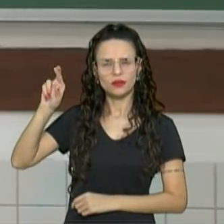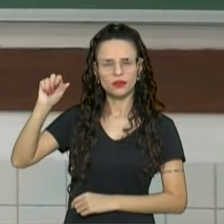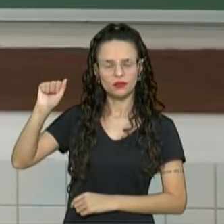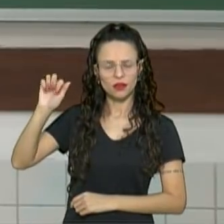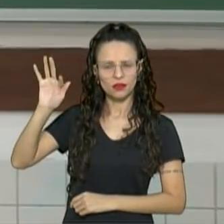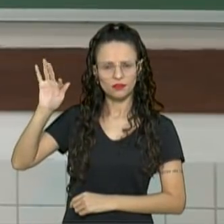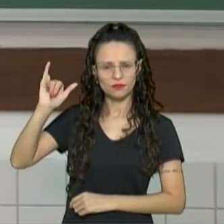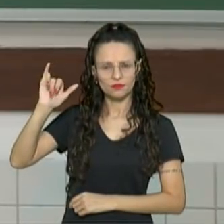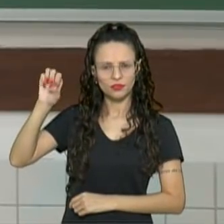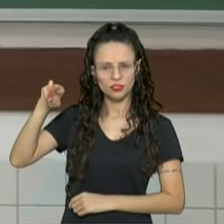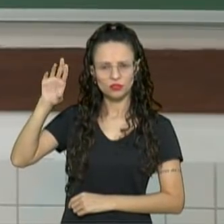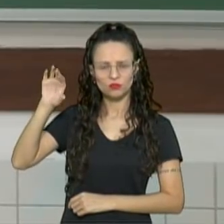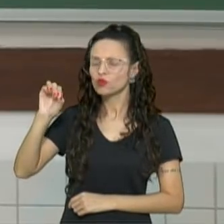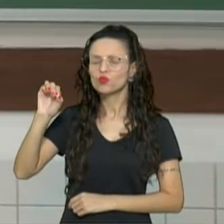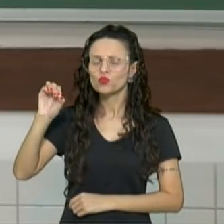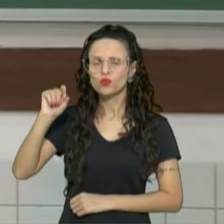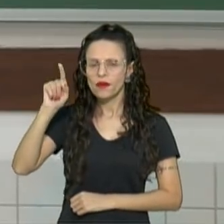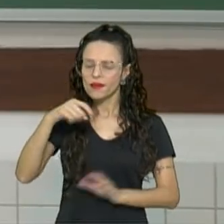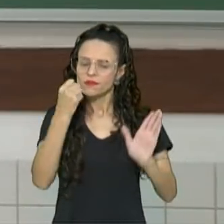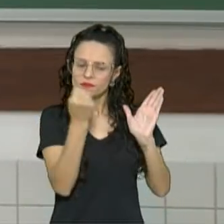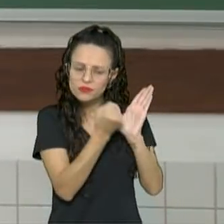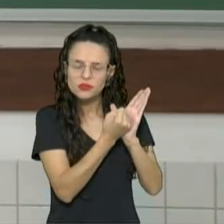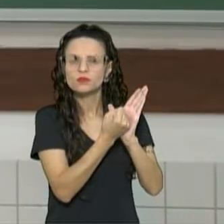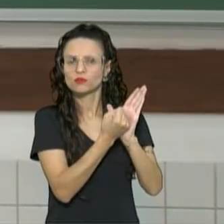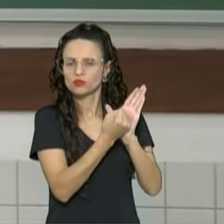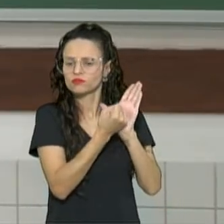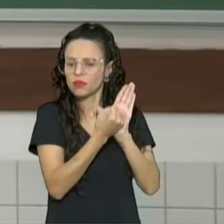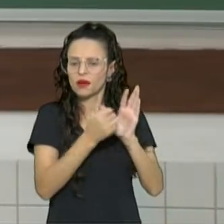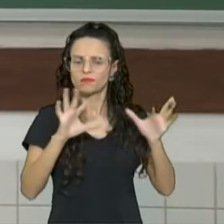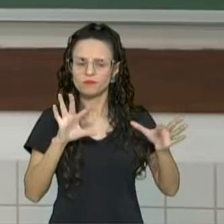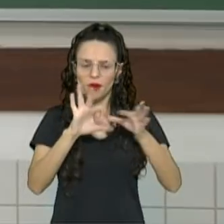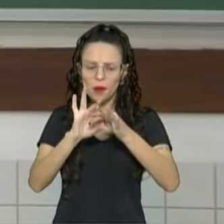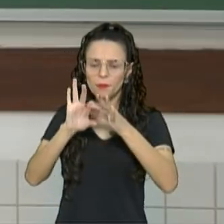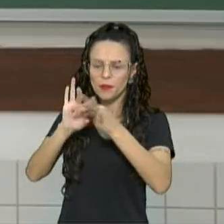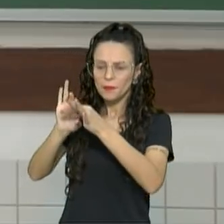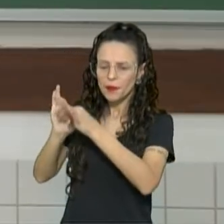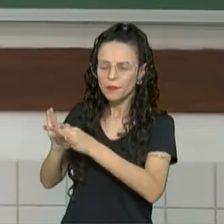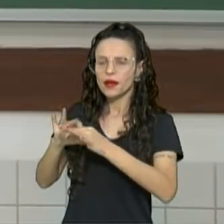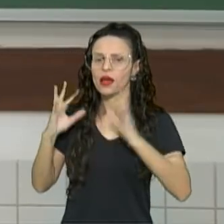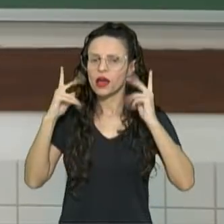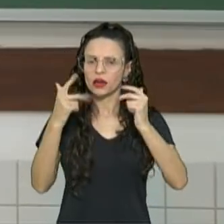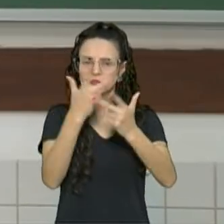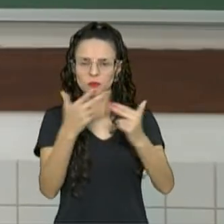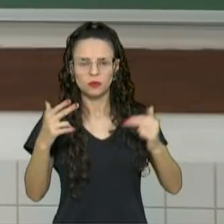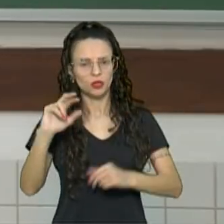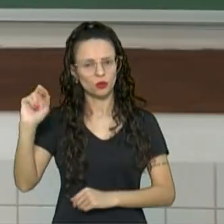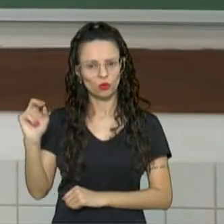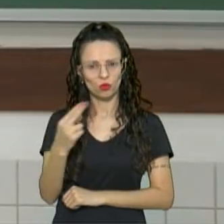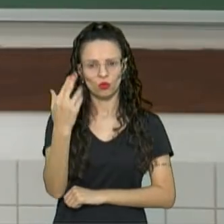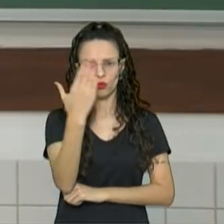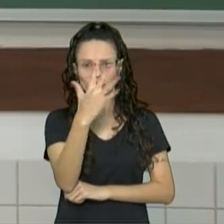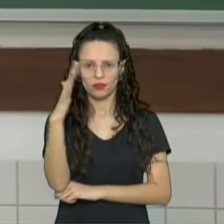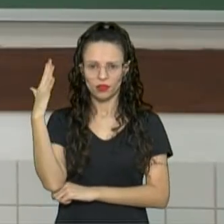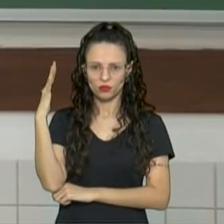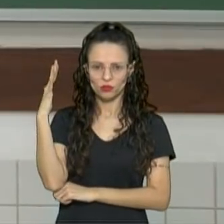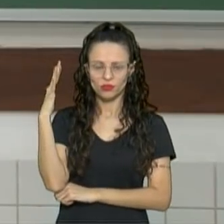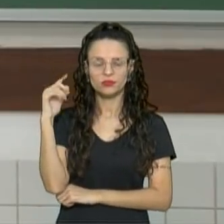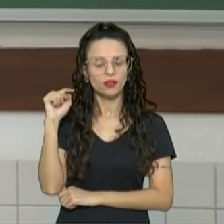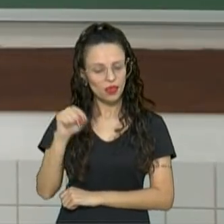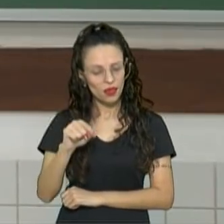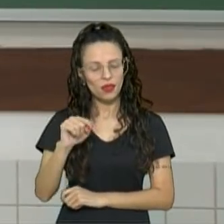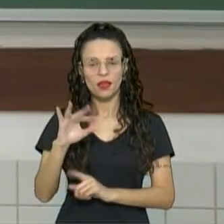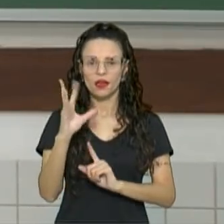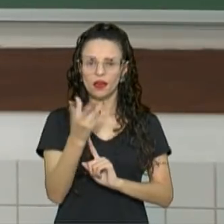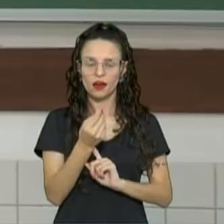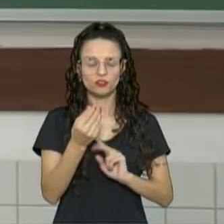mesmo? Né? São os símbolos que representam animais ou sobrenaturais ou a natureza, né? Na arte indígena.